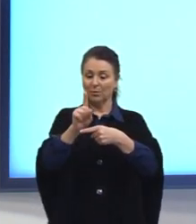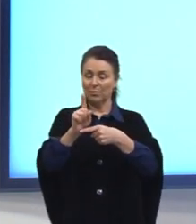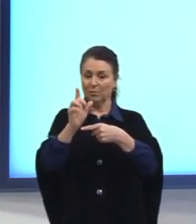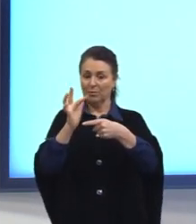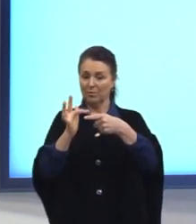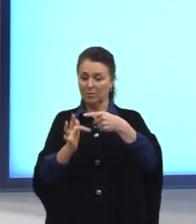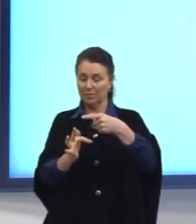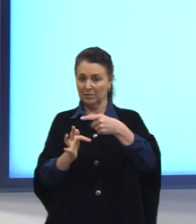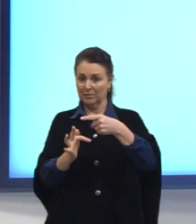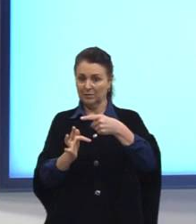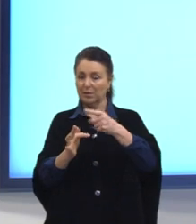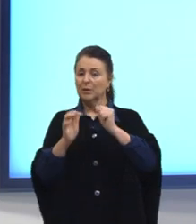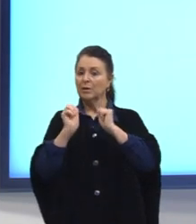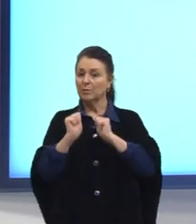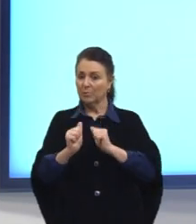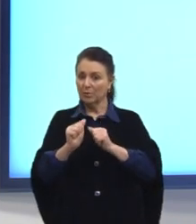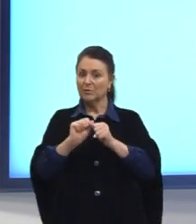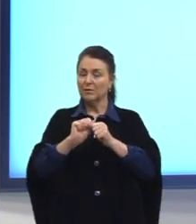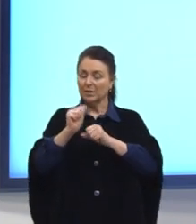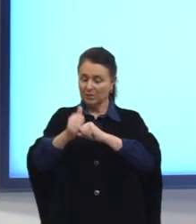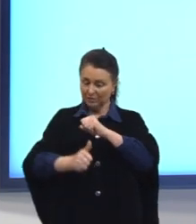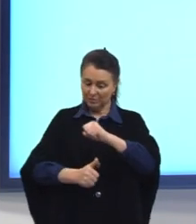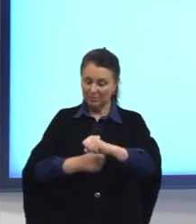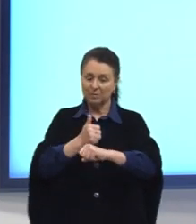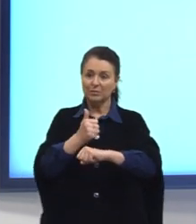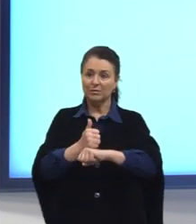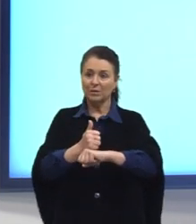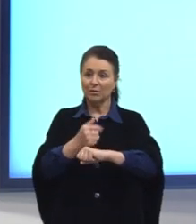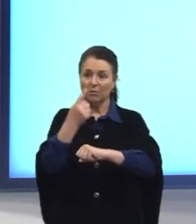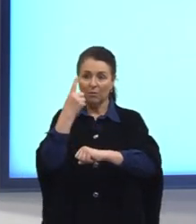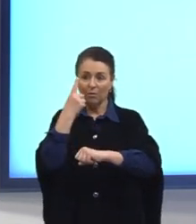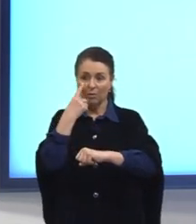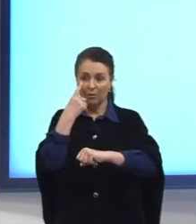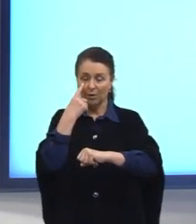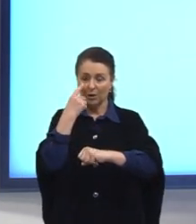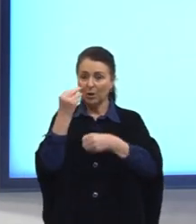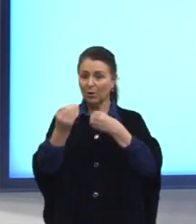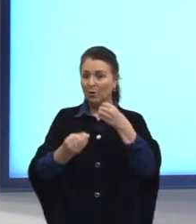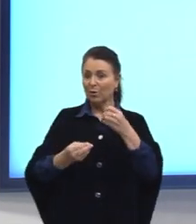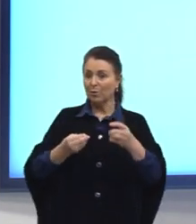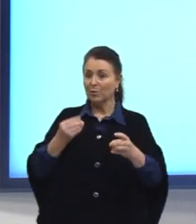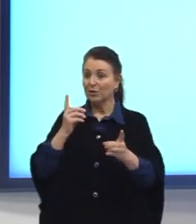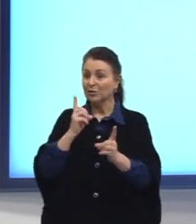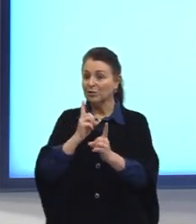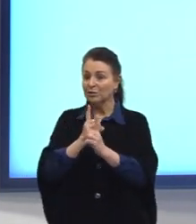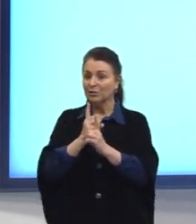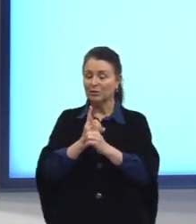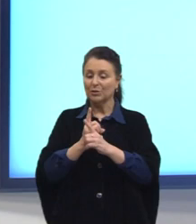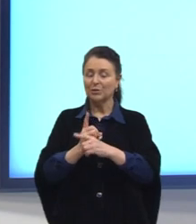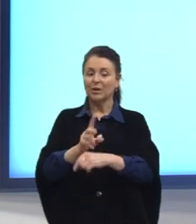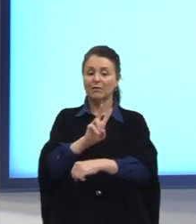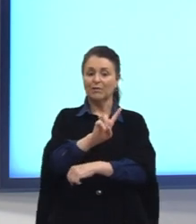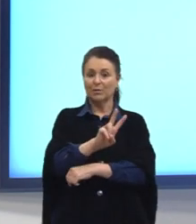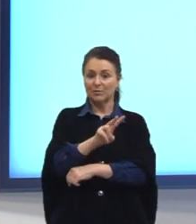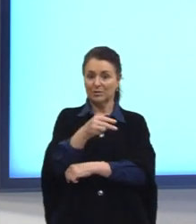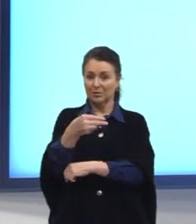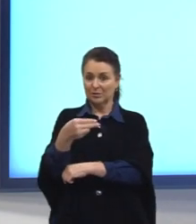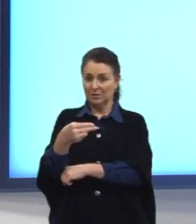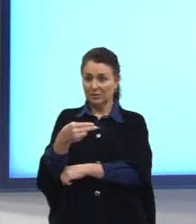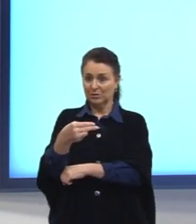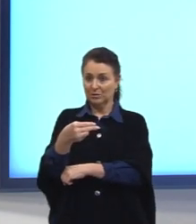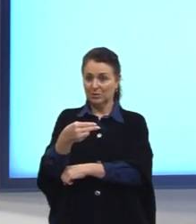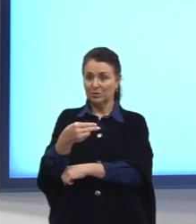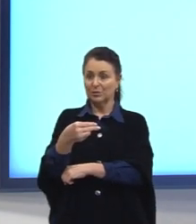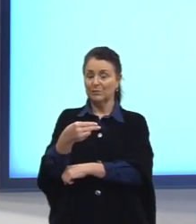e se a gente faz essa substituição aqui olha com o que que a gente fica velocidade igual a comprimento